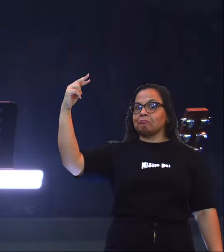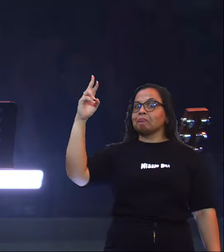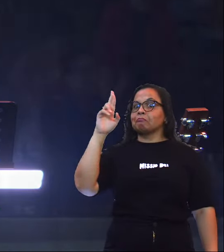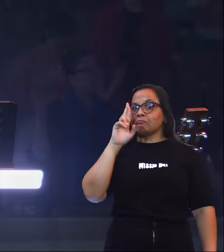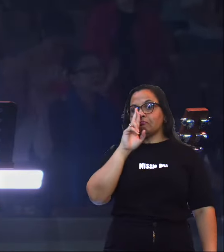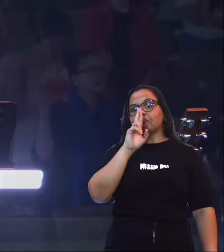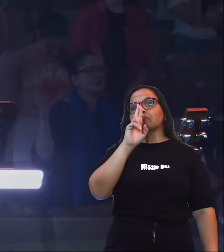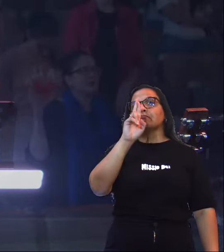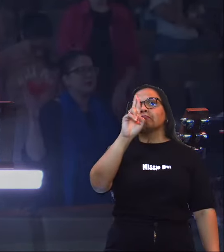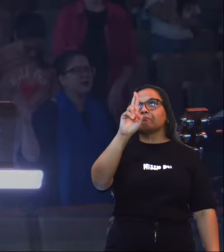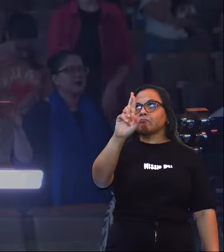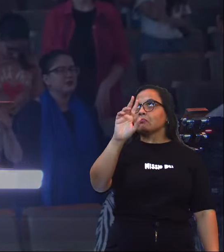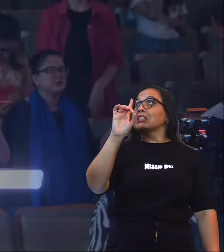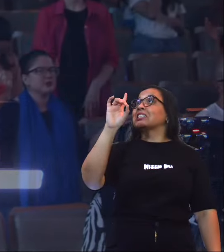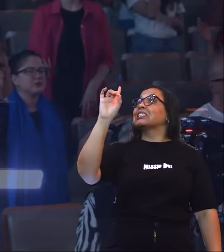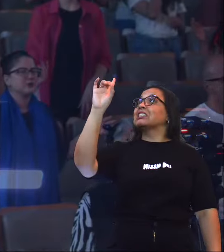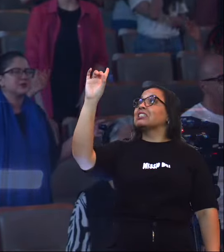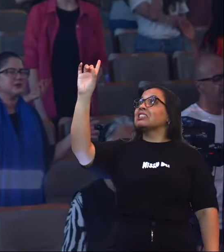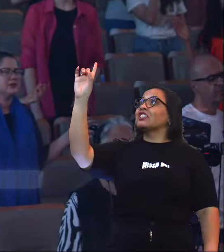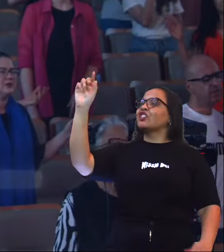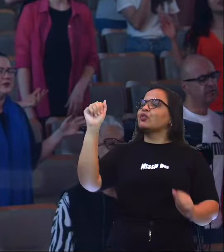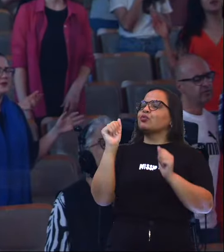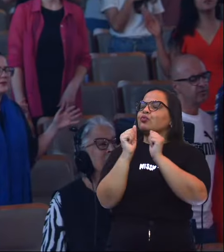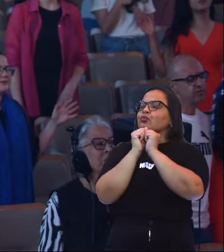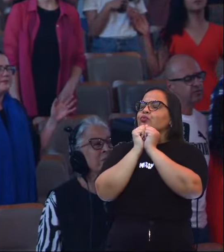Ele habita em meus louvores.